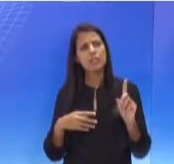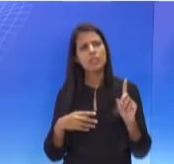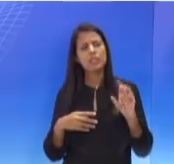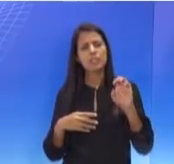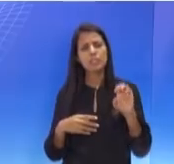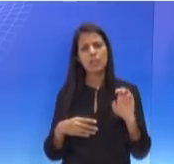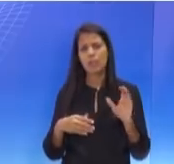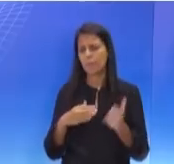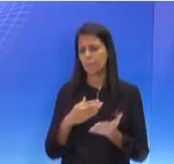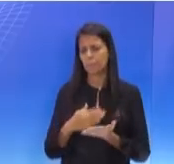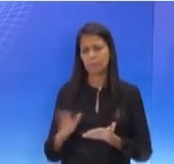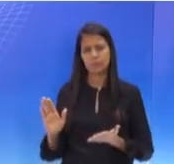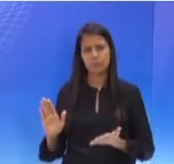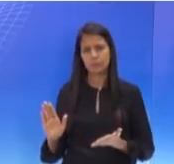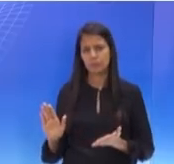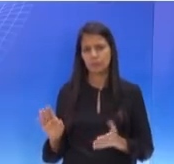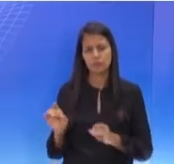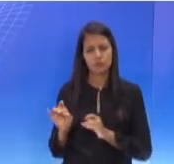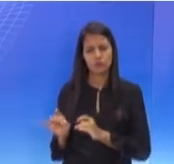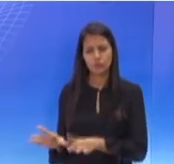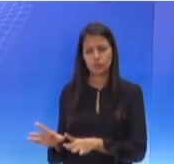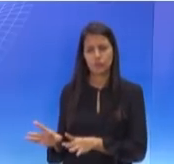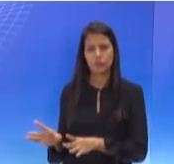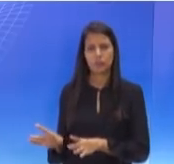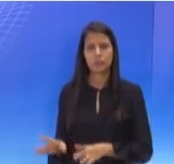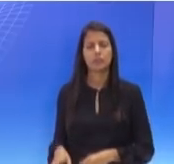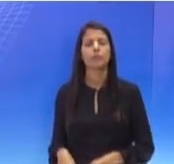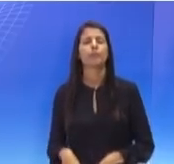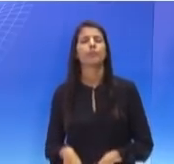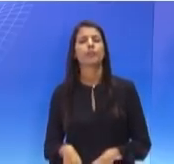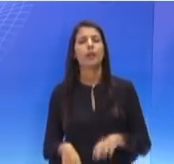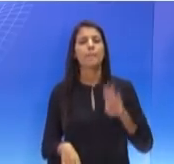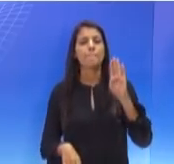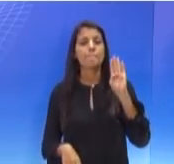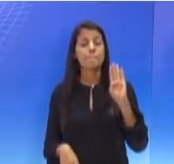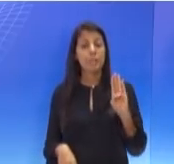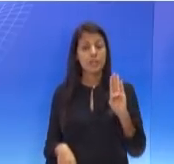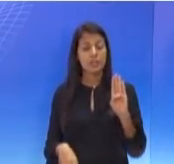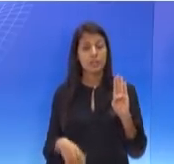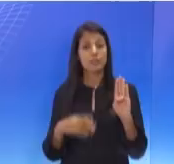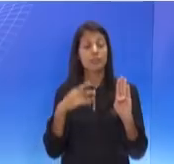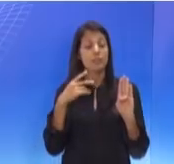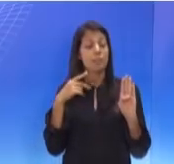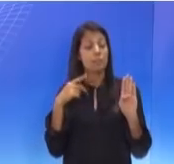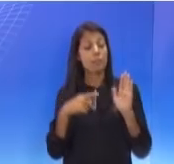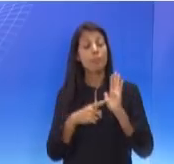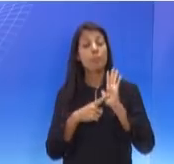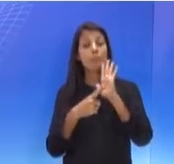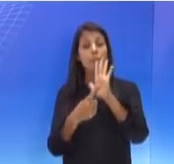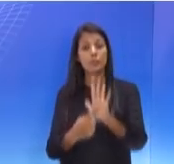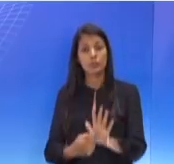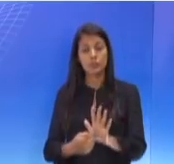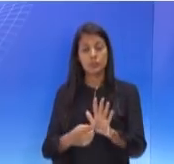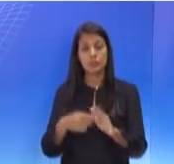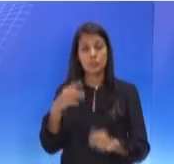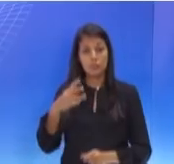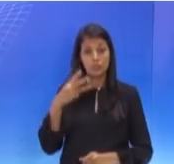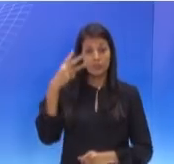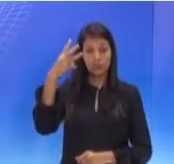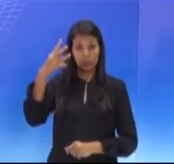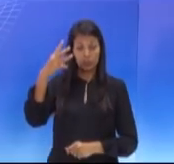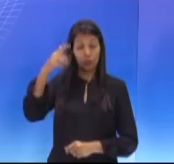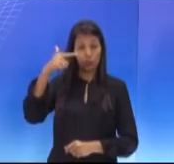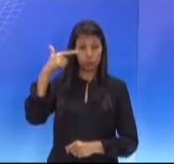que os denominadores não estão elevados à potência 2, porque nós temos 3 prestações,